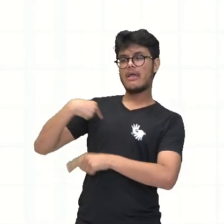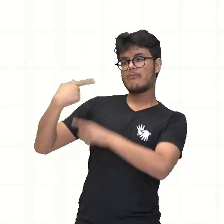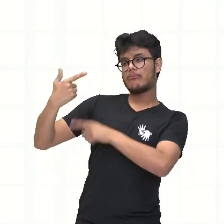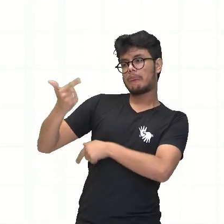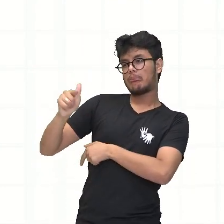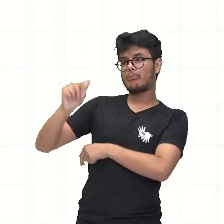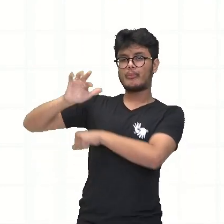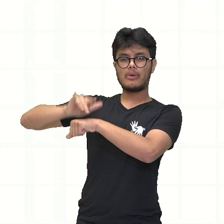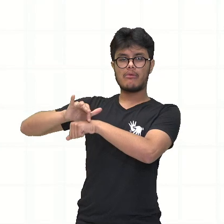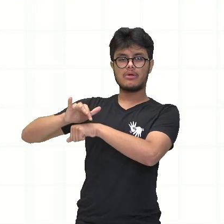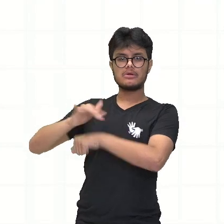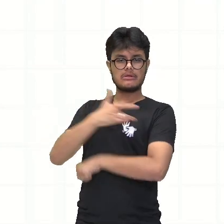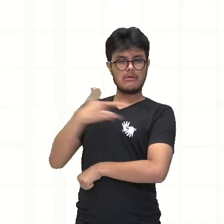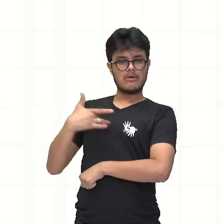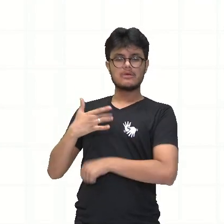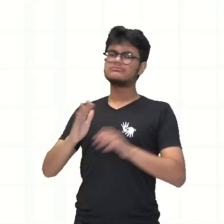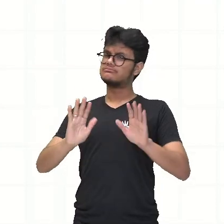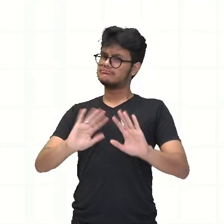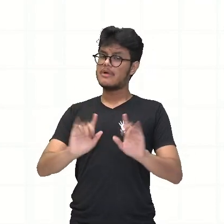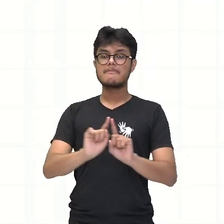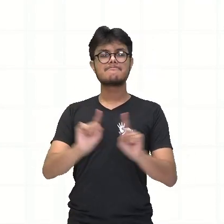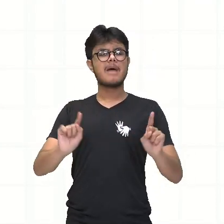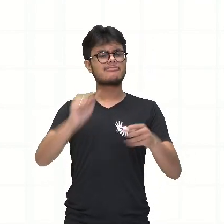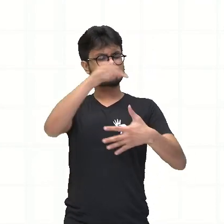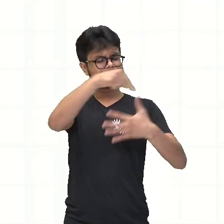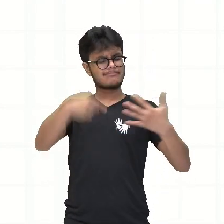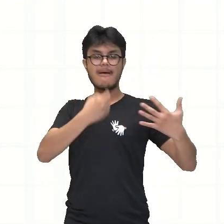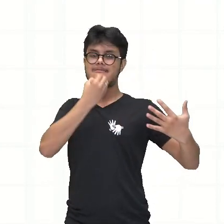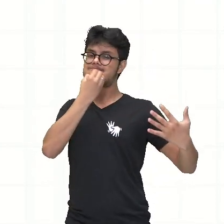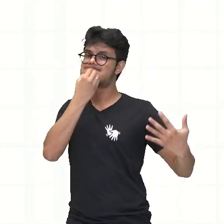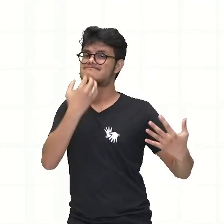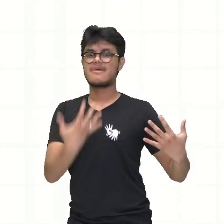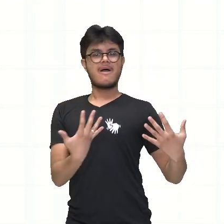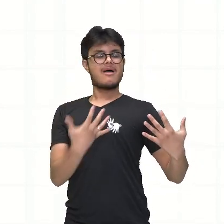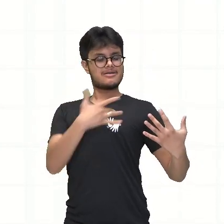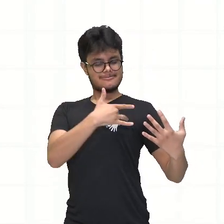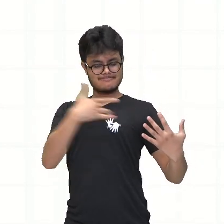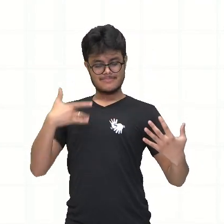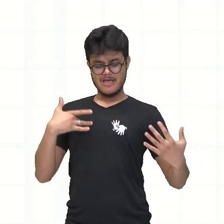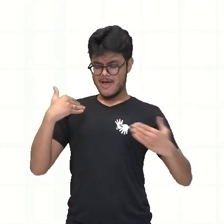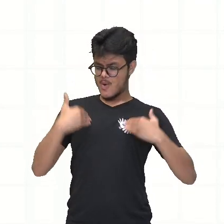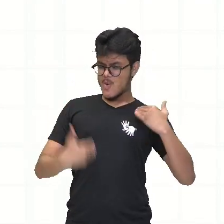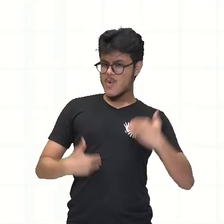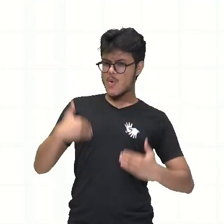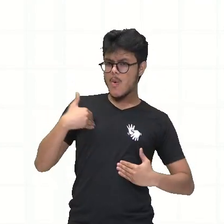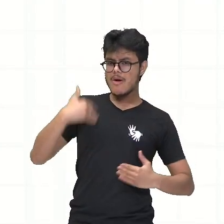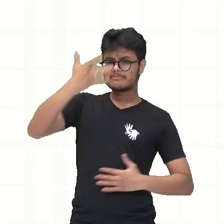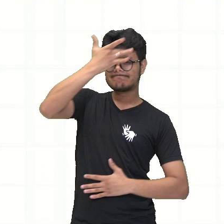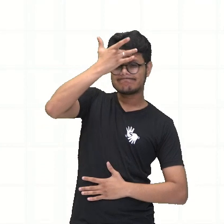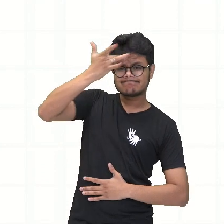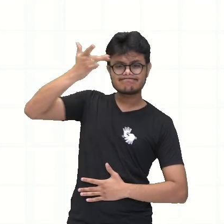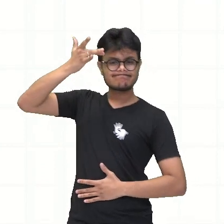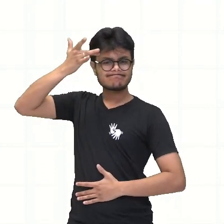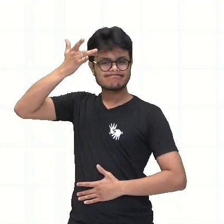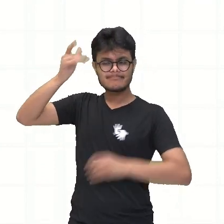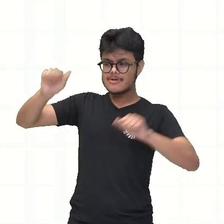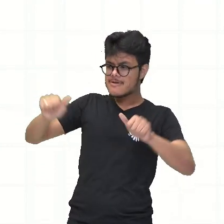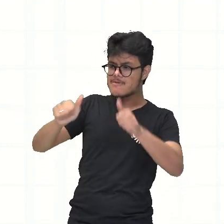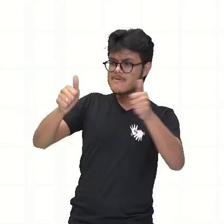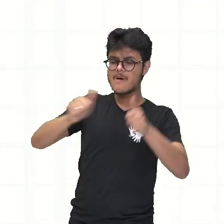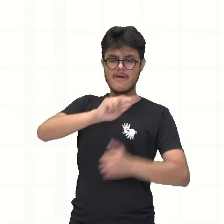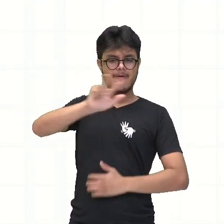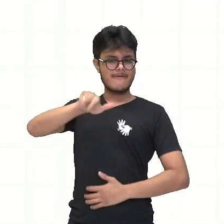significa dizer que estamos bem no completo, no bem-estar físico, mental, social e espiritual